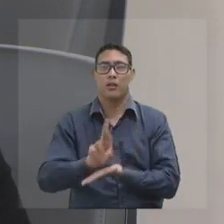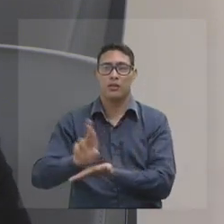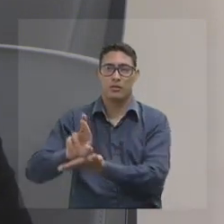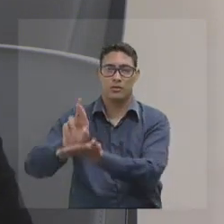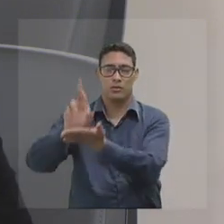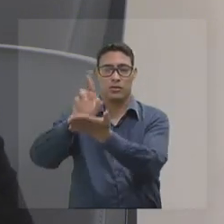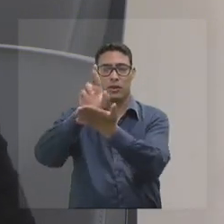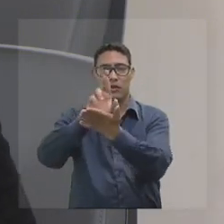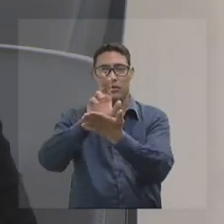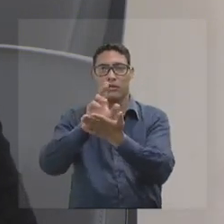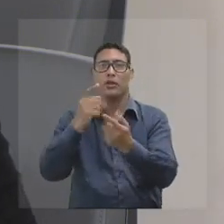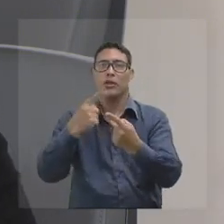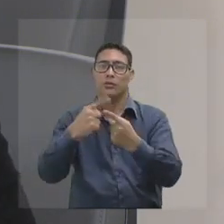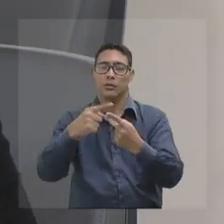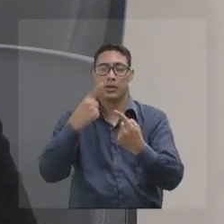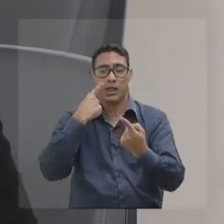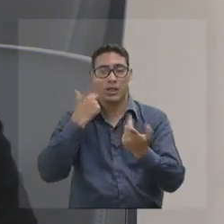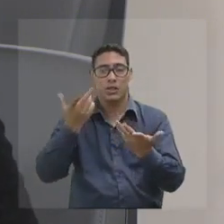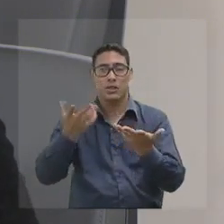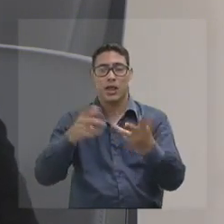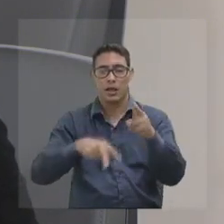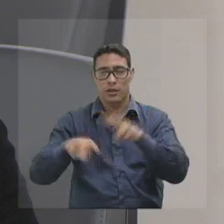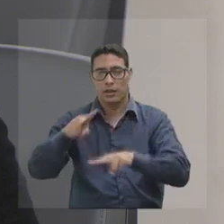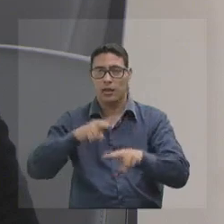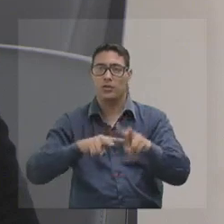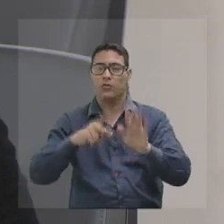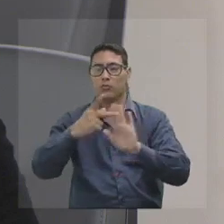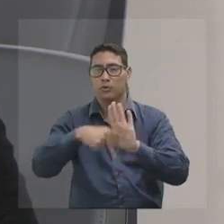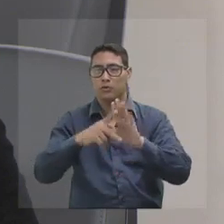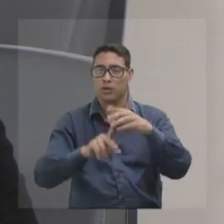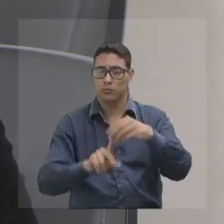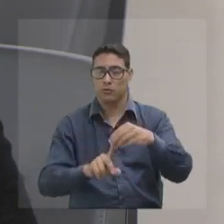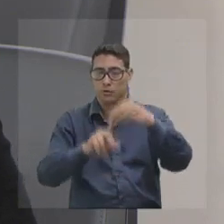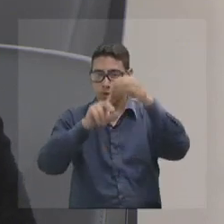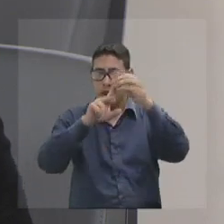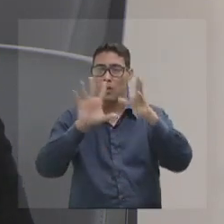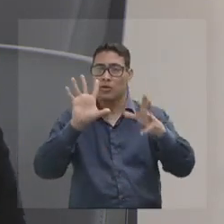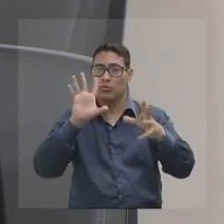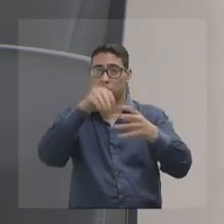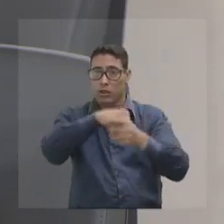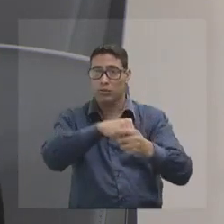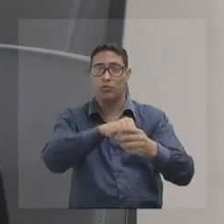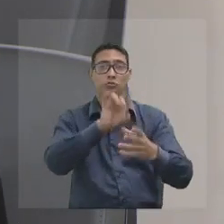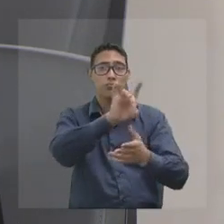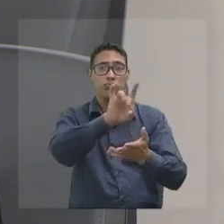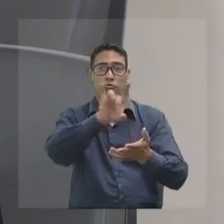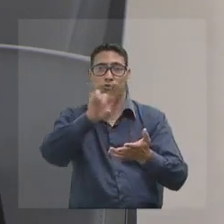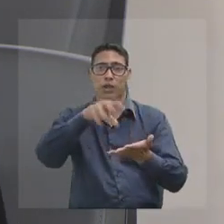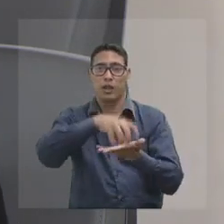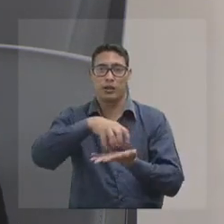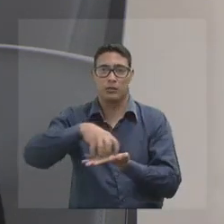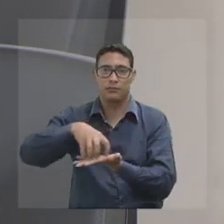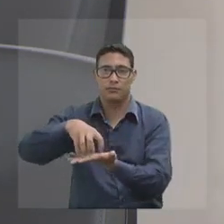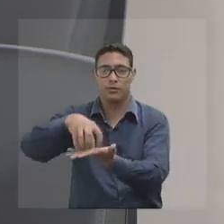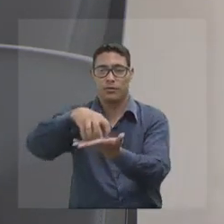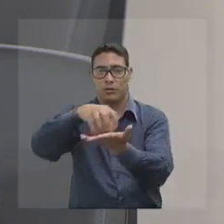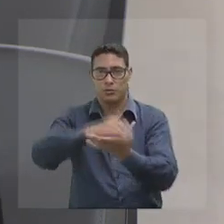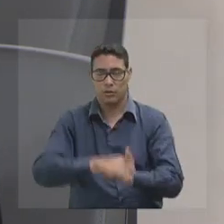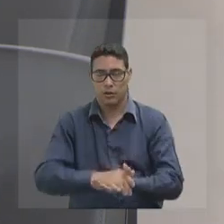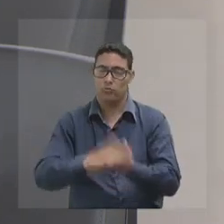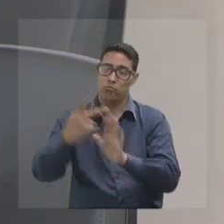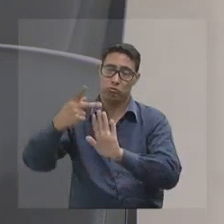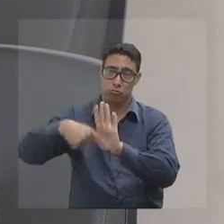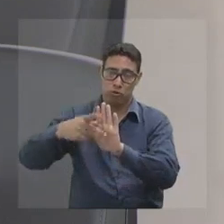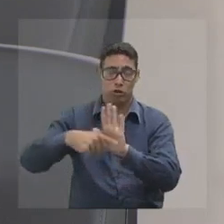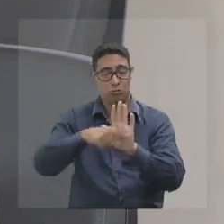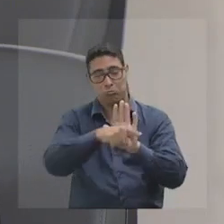descentralizamos A análise dos projetos prioritários para as nossas regionais entendendo que tal qual os outros projetos né as